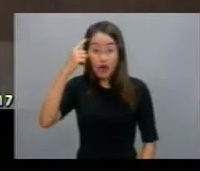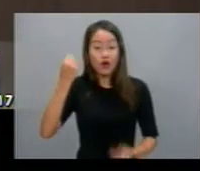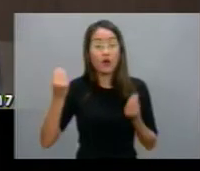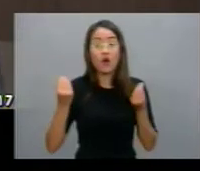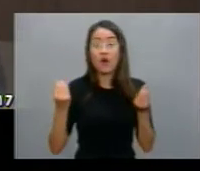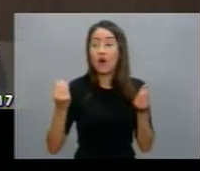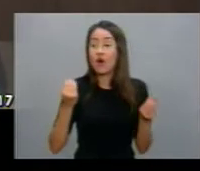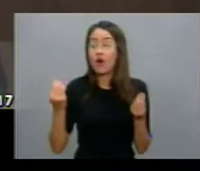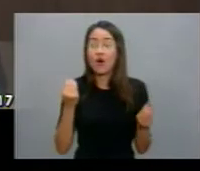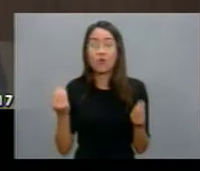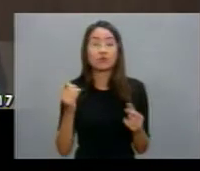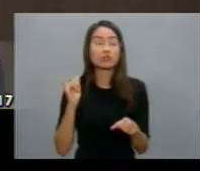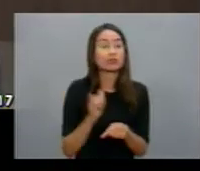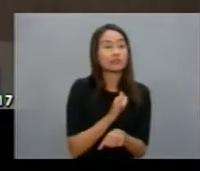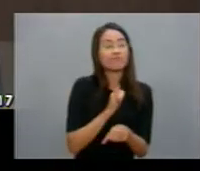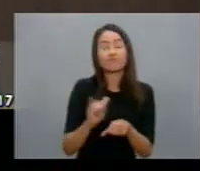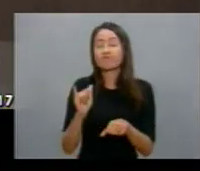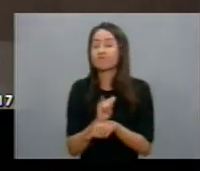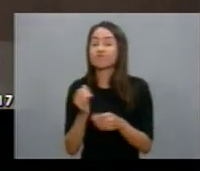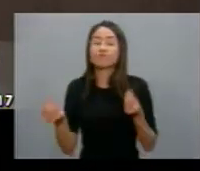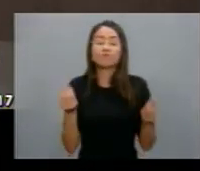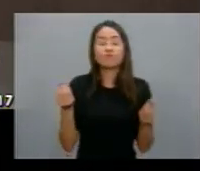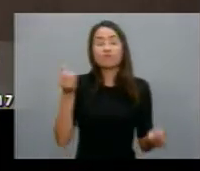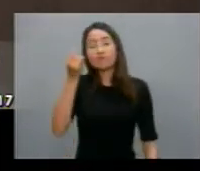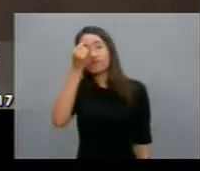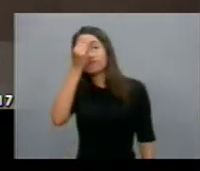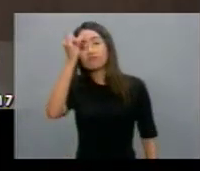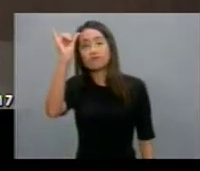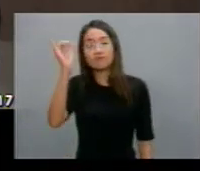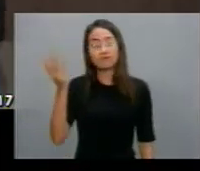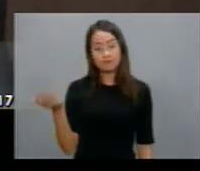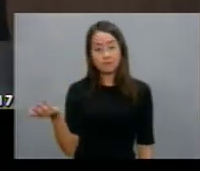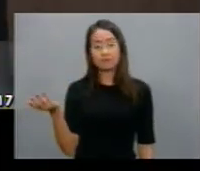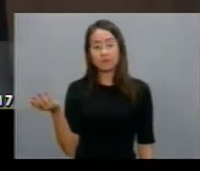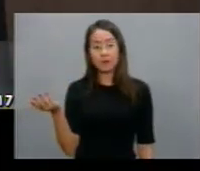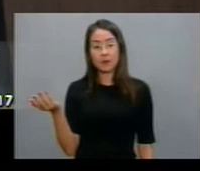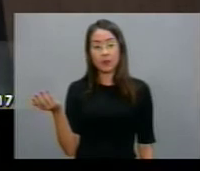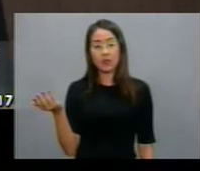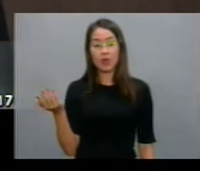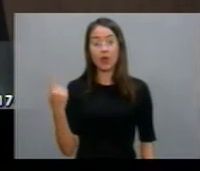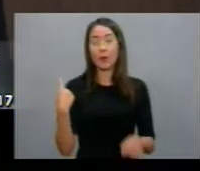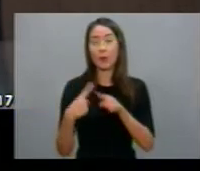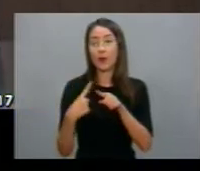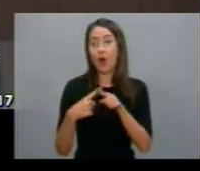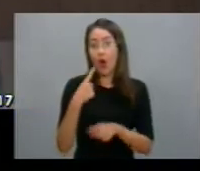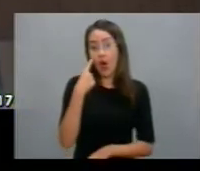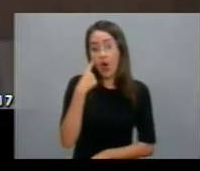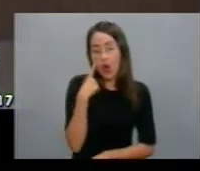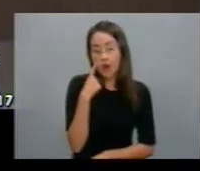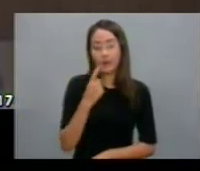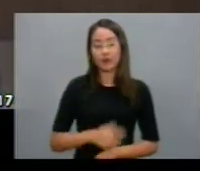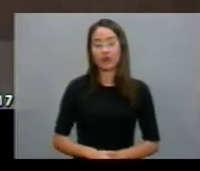investir nas alternativas penais, nas alternativas não privativas de liberdade, porque, eu repito,